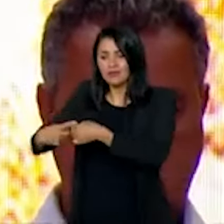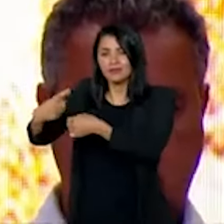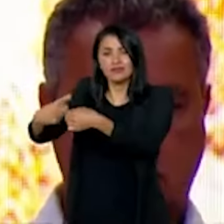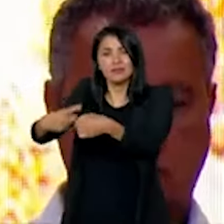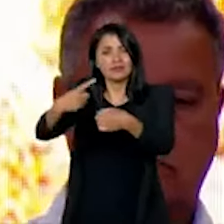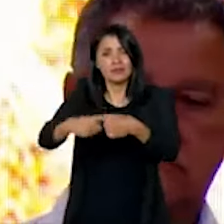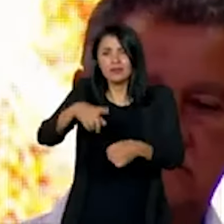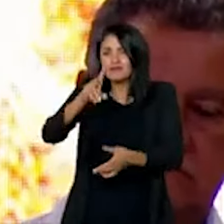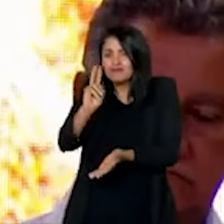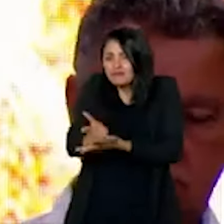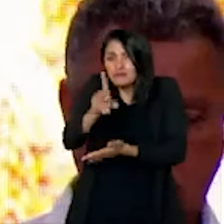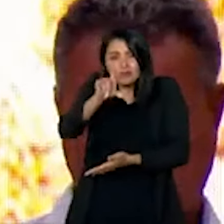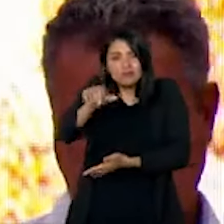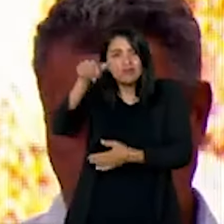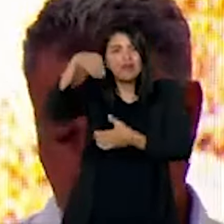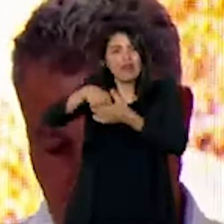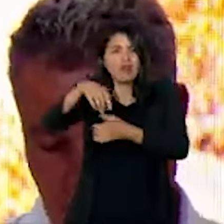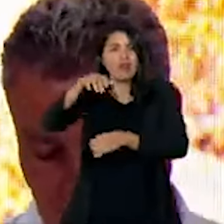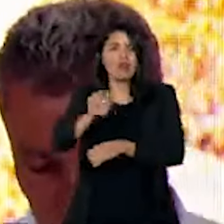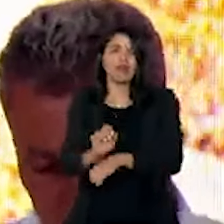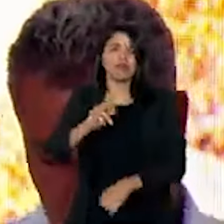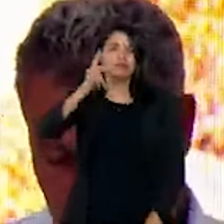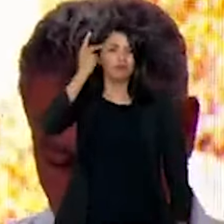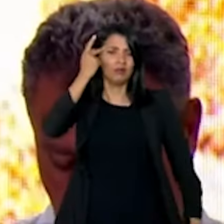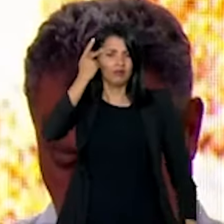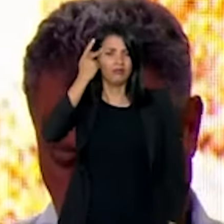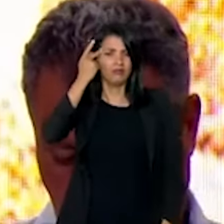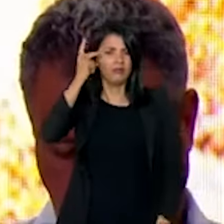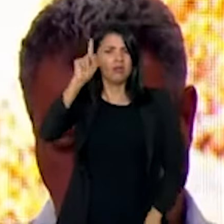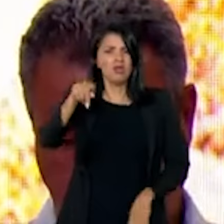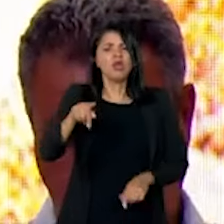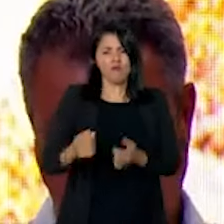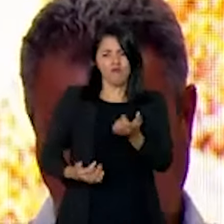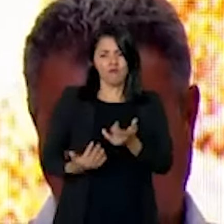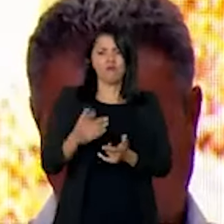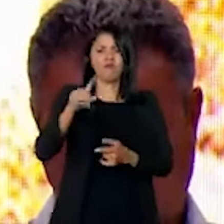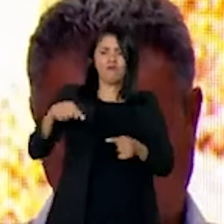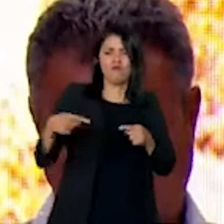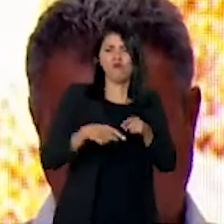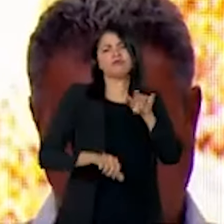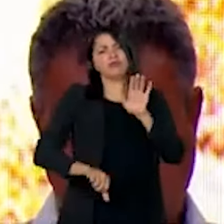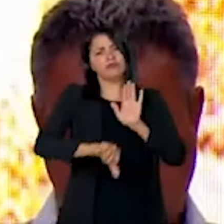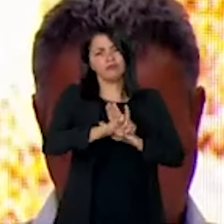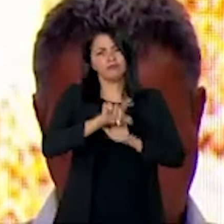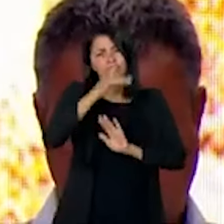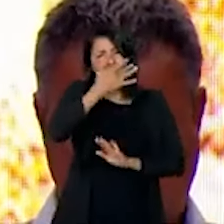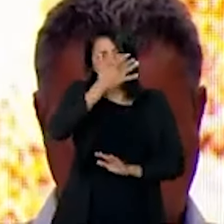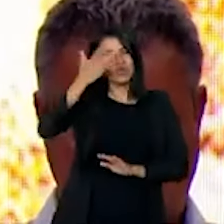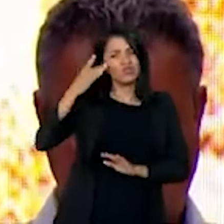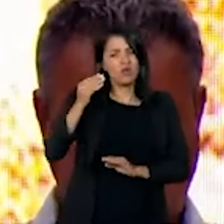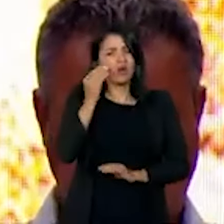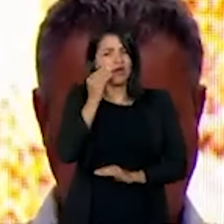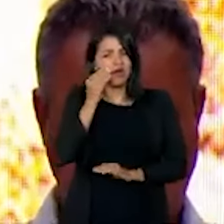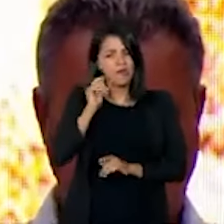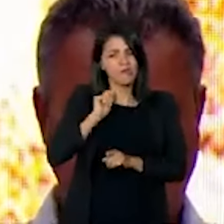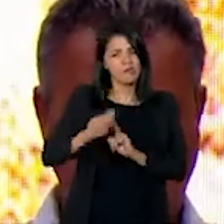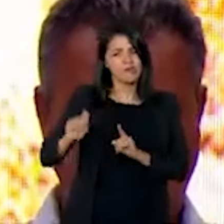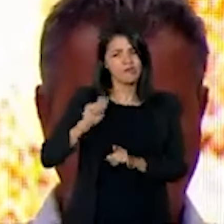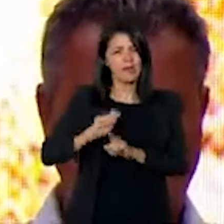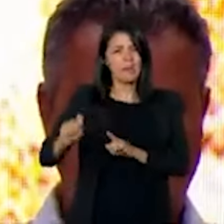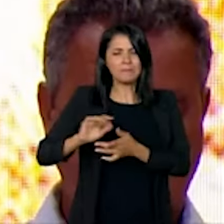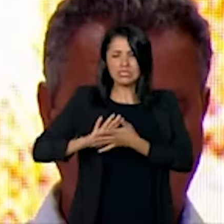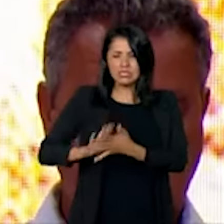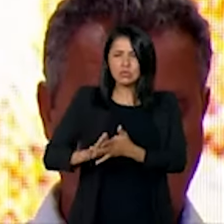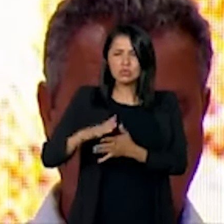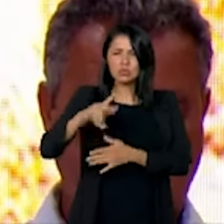mesmo dia em São Paulo. E esse fogo é criminoso. É gente que está tentando colocar fogo para destruir